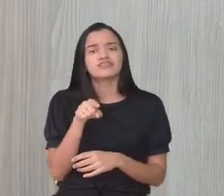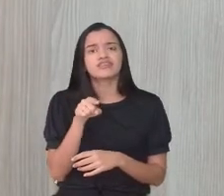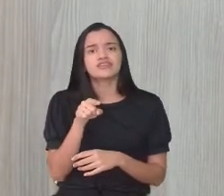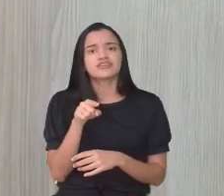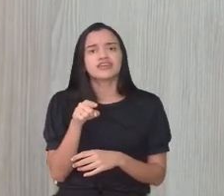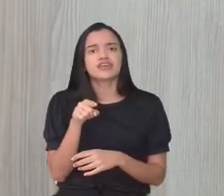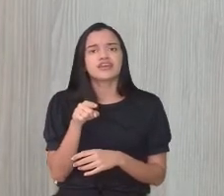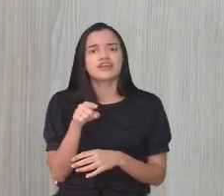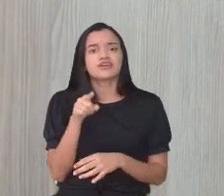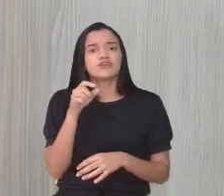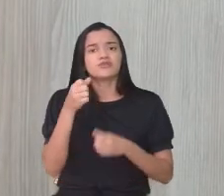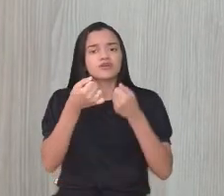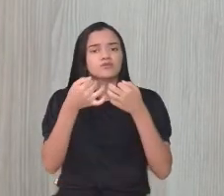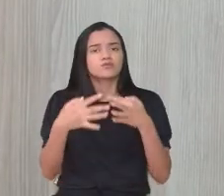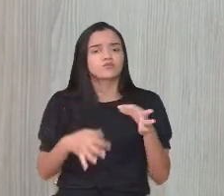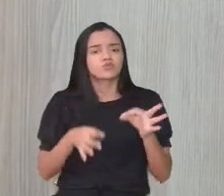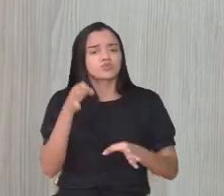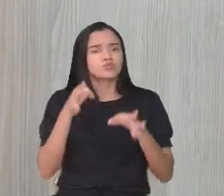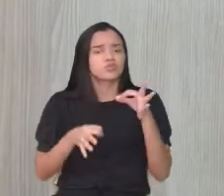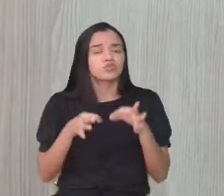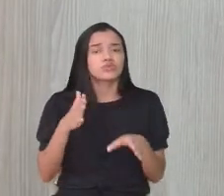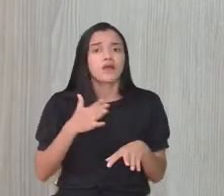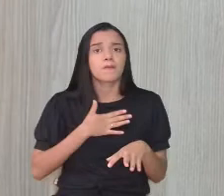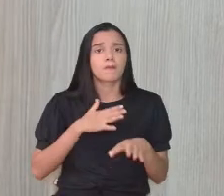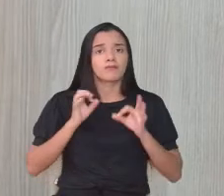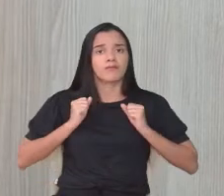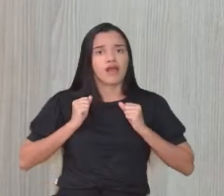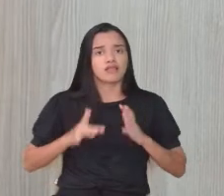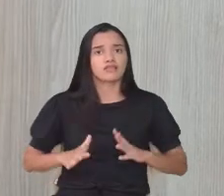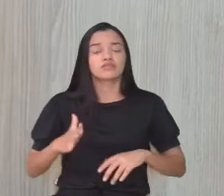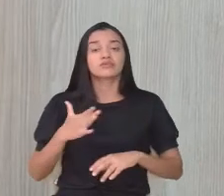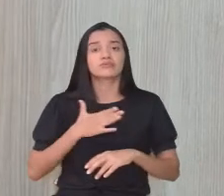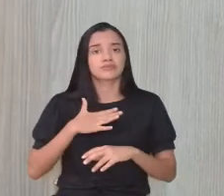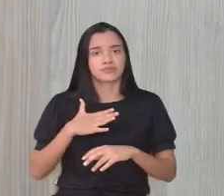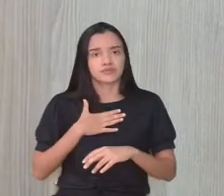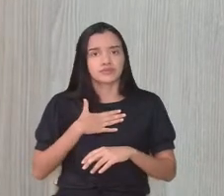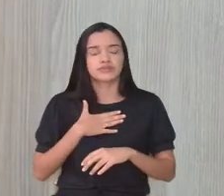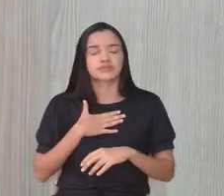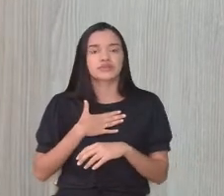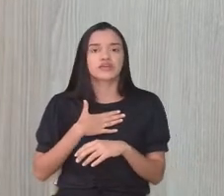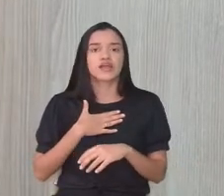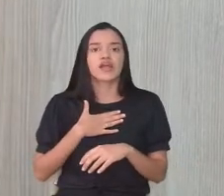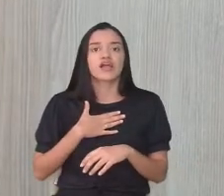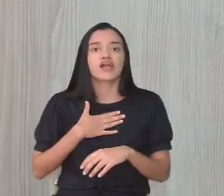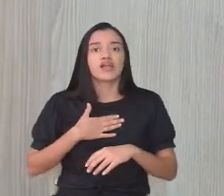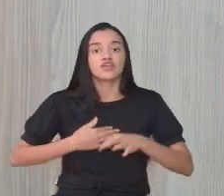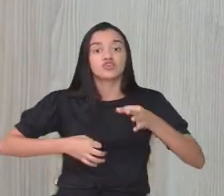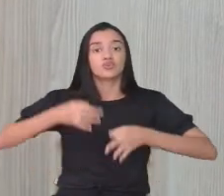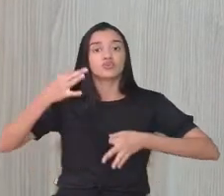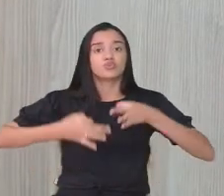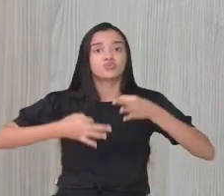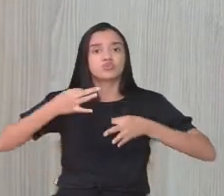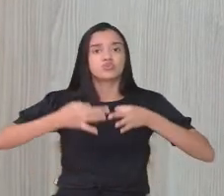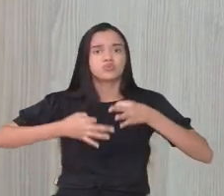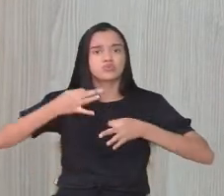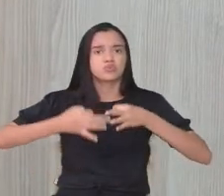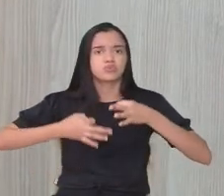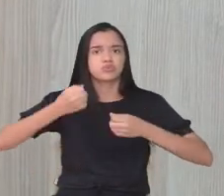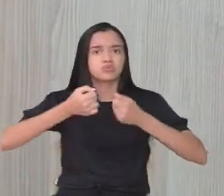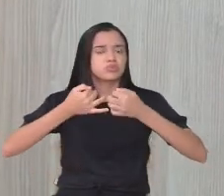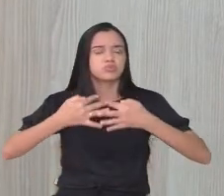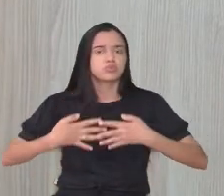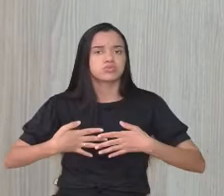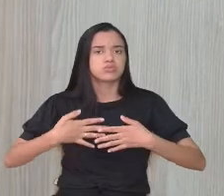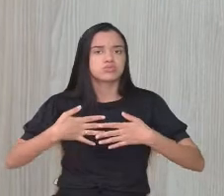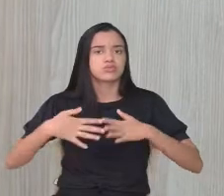acaba fazendo um juízo de valor sobre a minha ação. Sim. E esse juízo de valor fala muito mais sobre